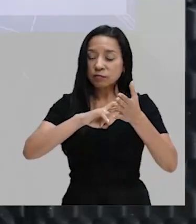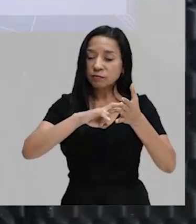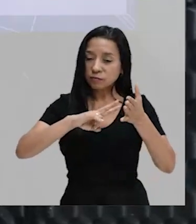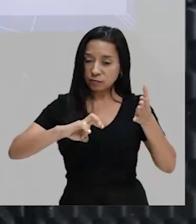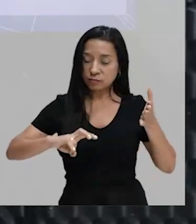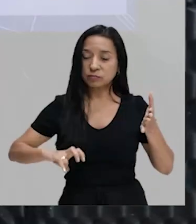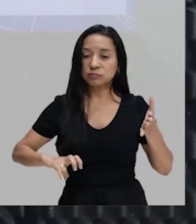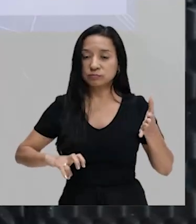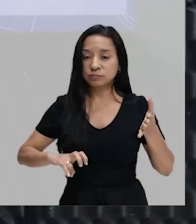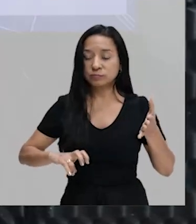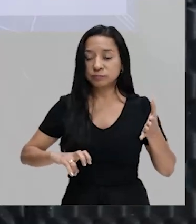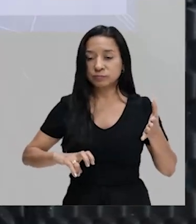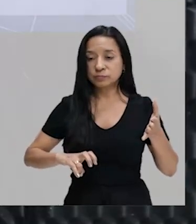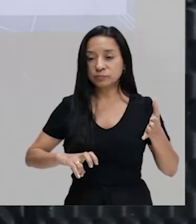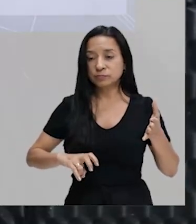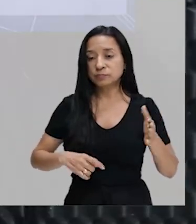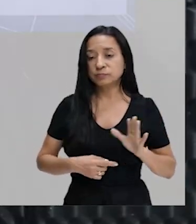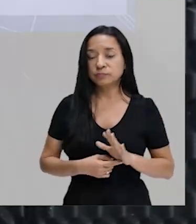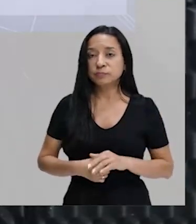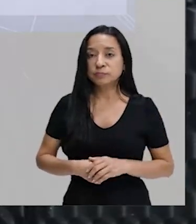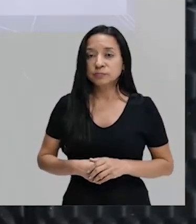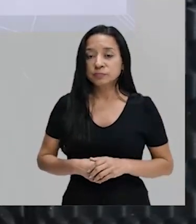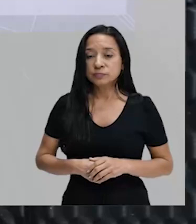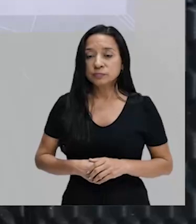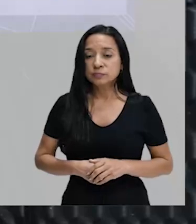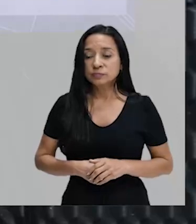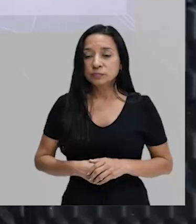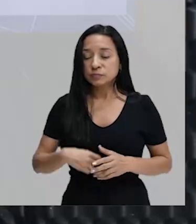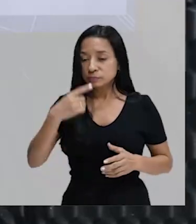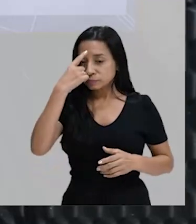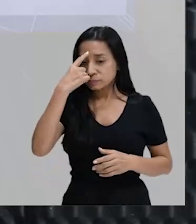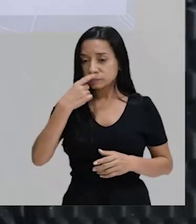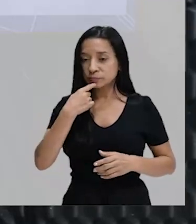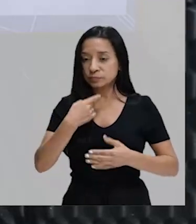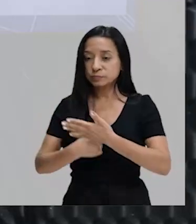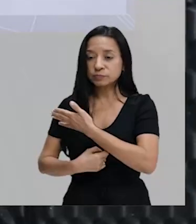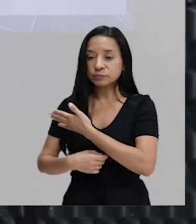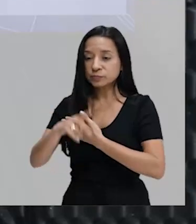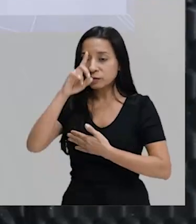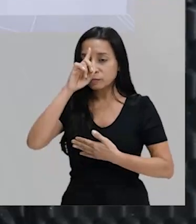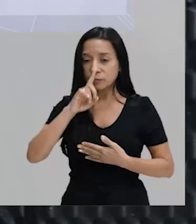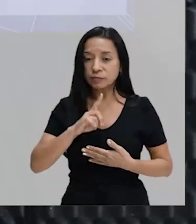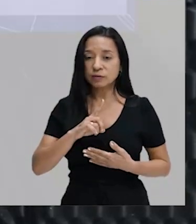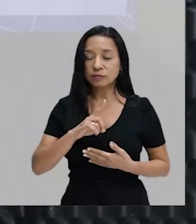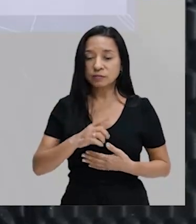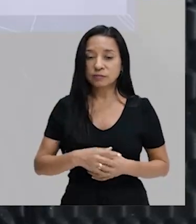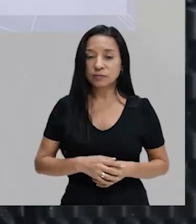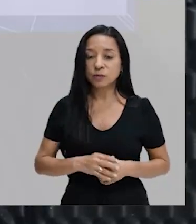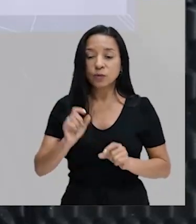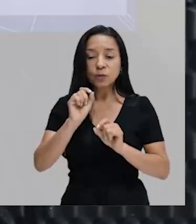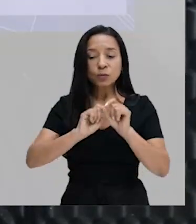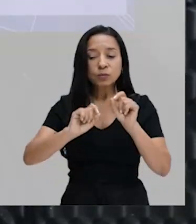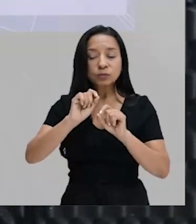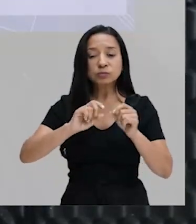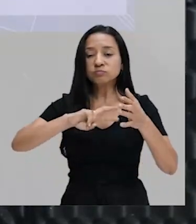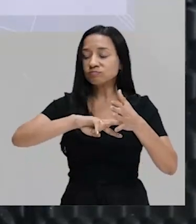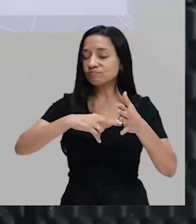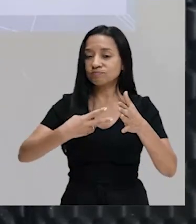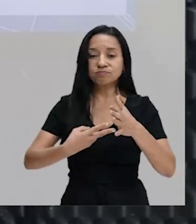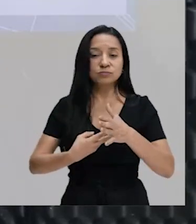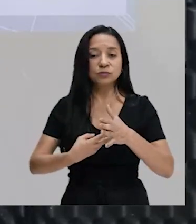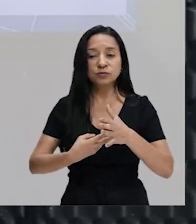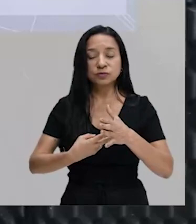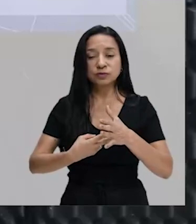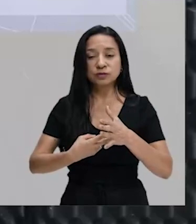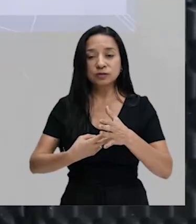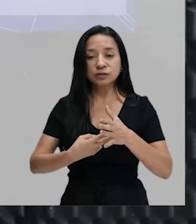vocabulário em si, aqui nós temos, eu destaquei alguns para vocês, mas o que não quer dizer que nesse